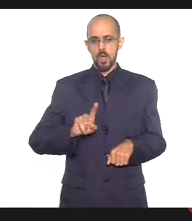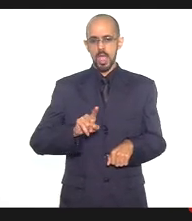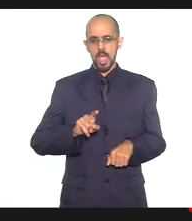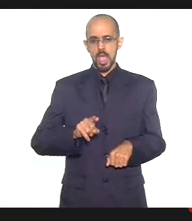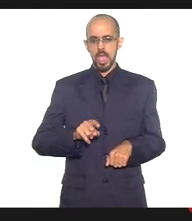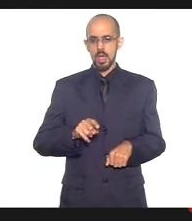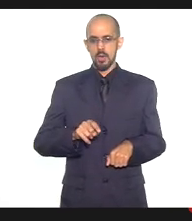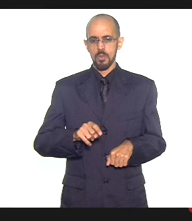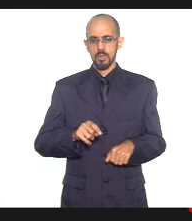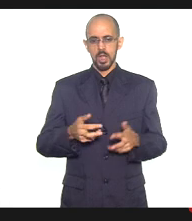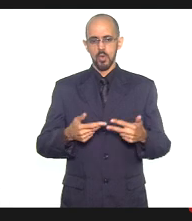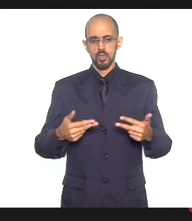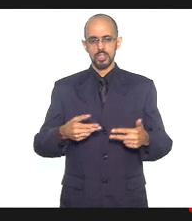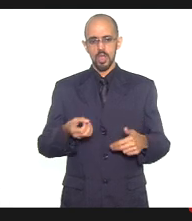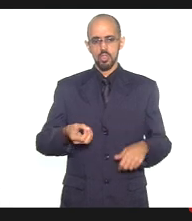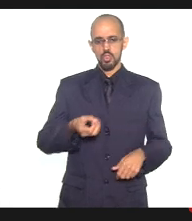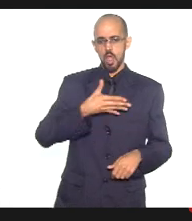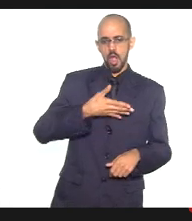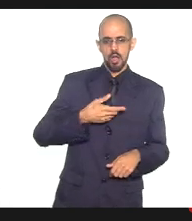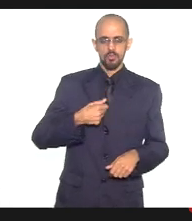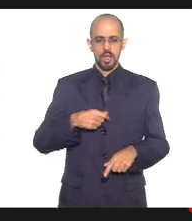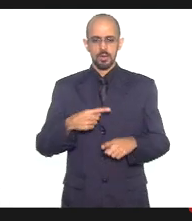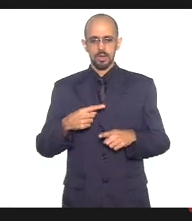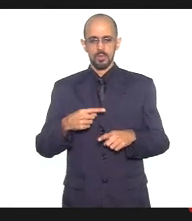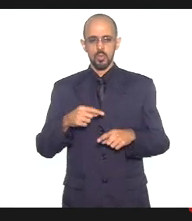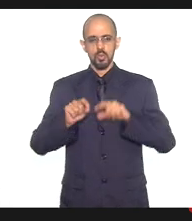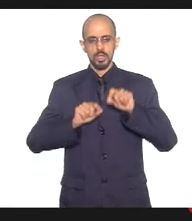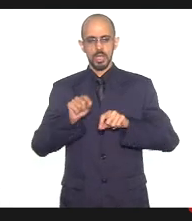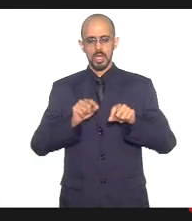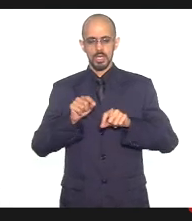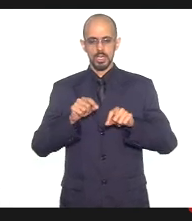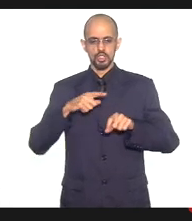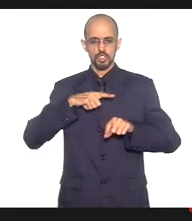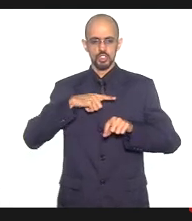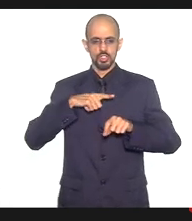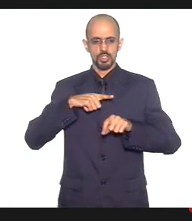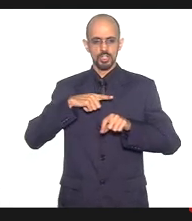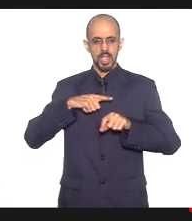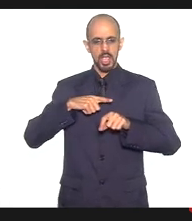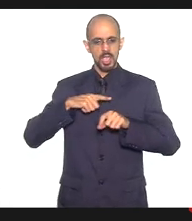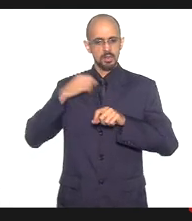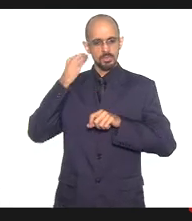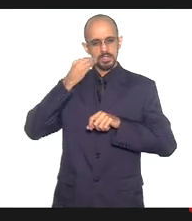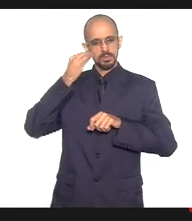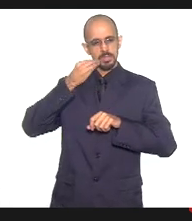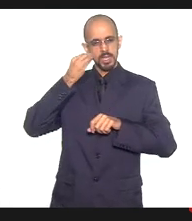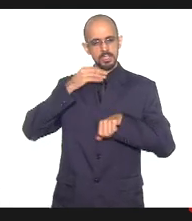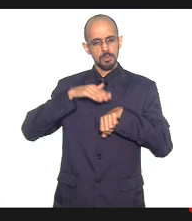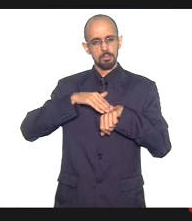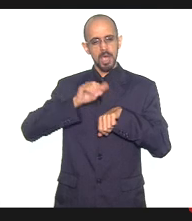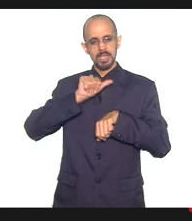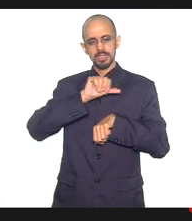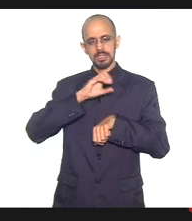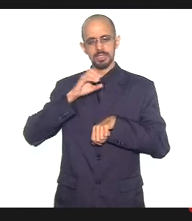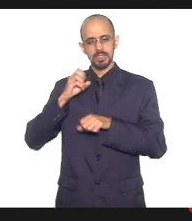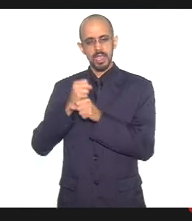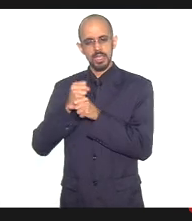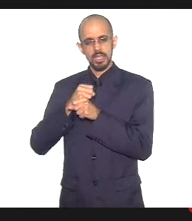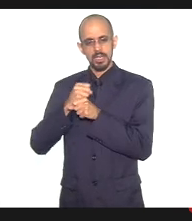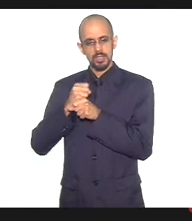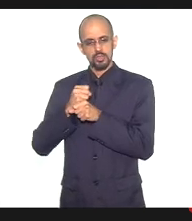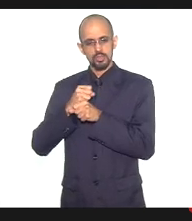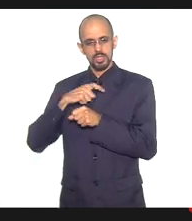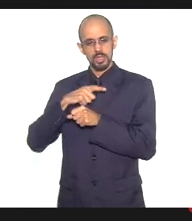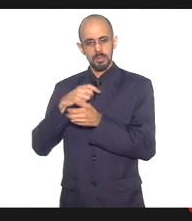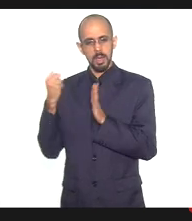considera uma empresa fluminense. Nossa trajetória centenária aqui no país se caracteriza por momentos marcantes aqui no